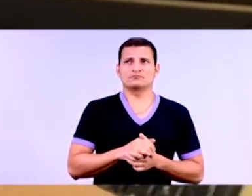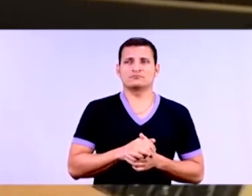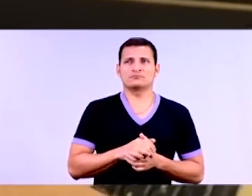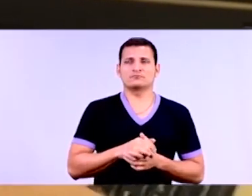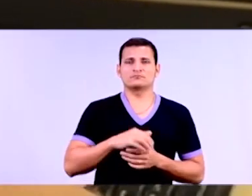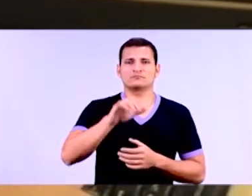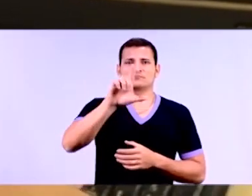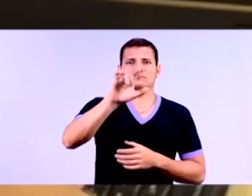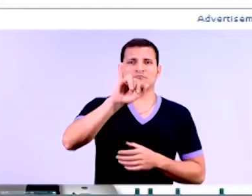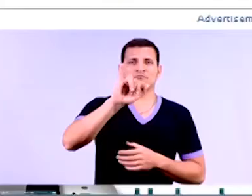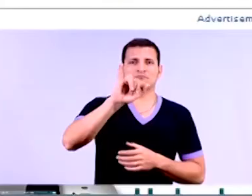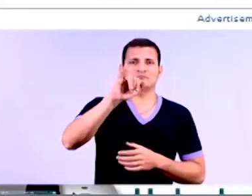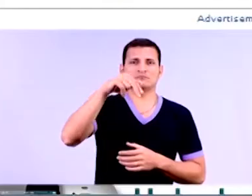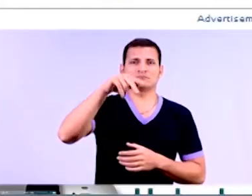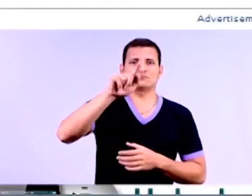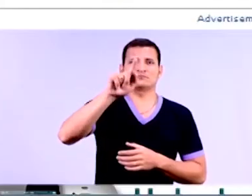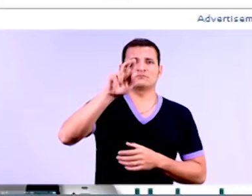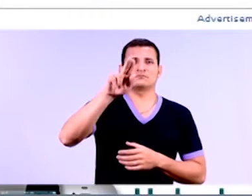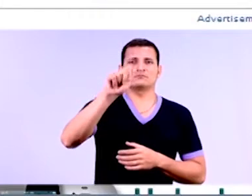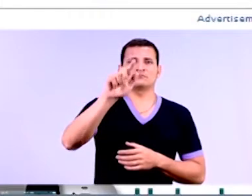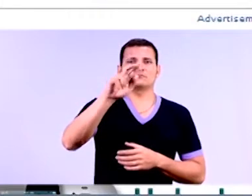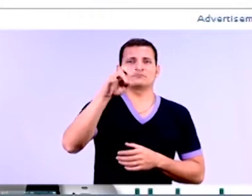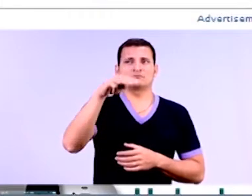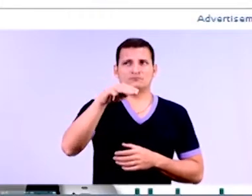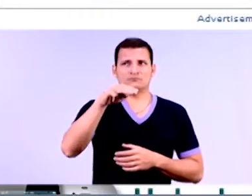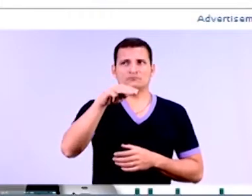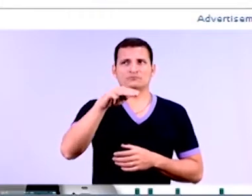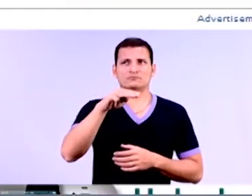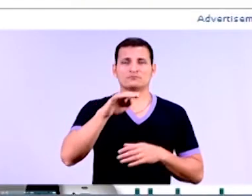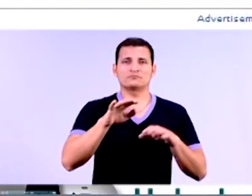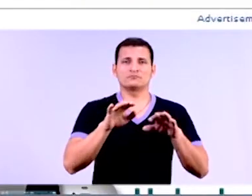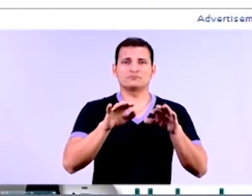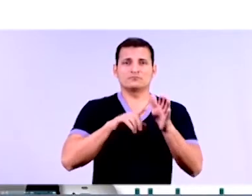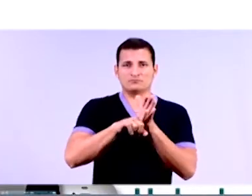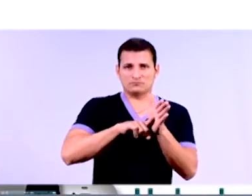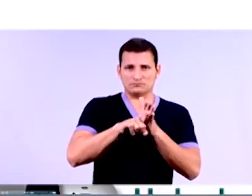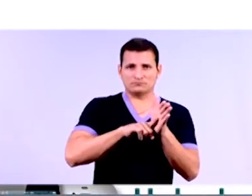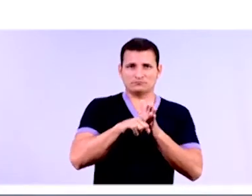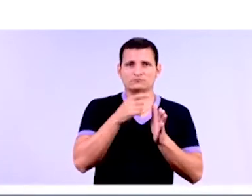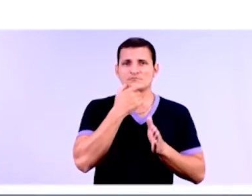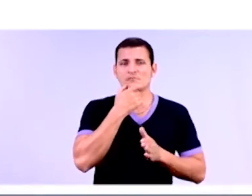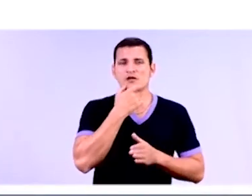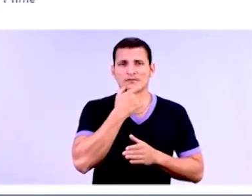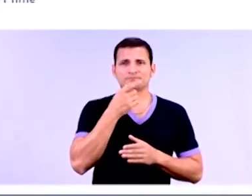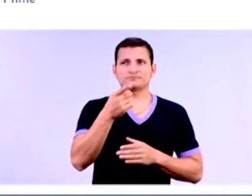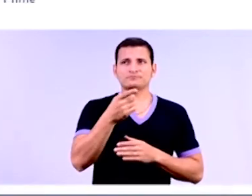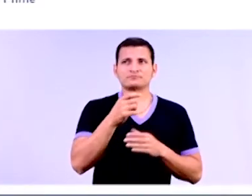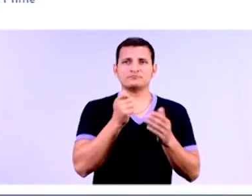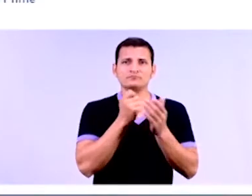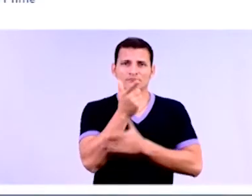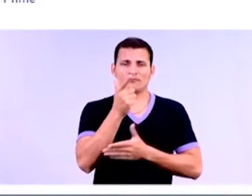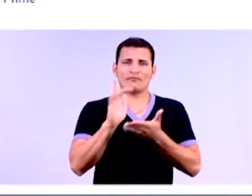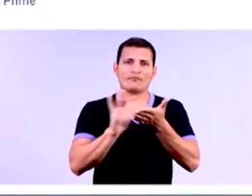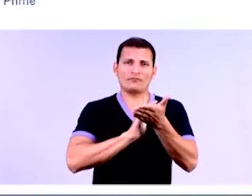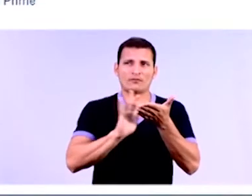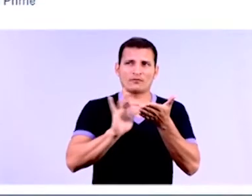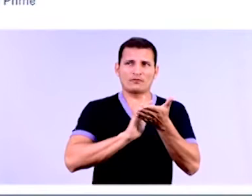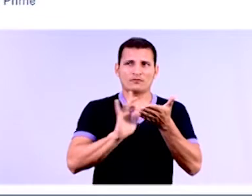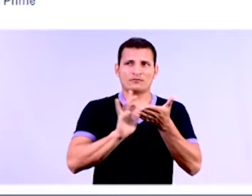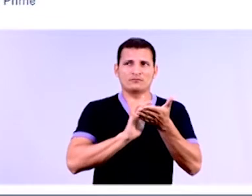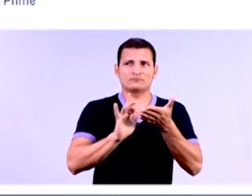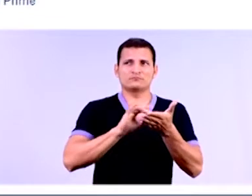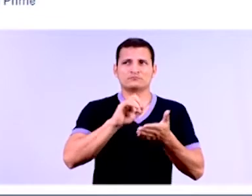HTML Language, você vai fazer pesquisas em inglês. Você vai comprar um iPhone ou